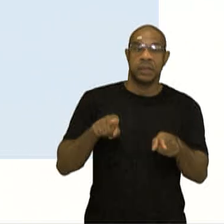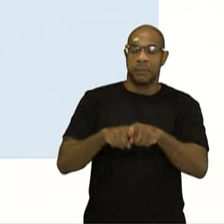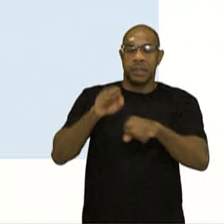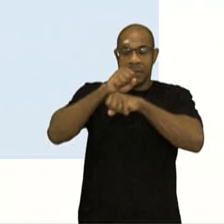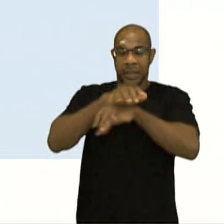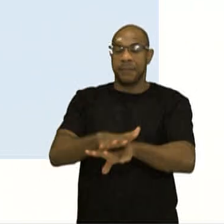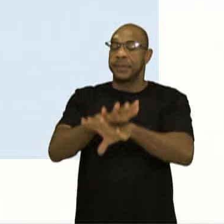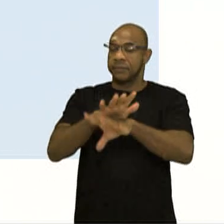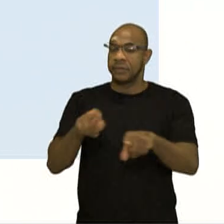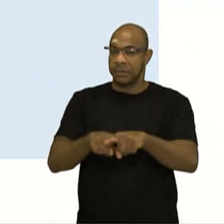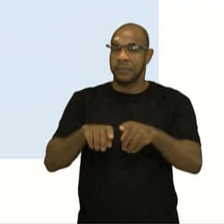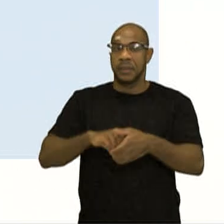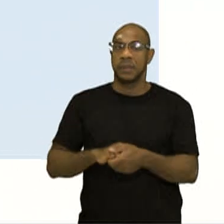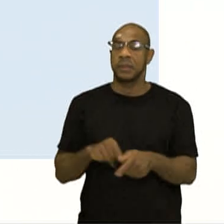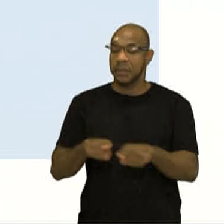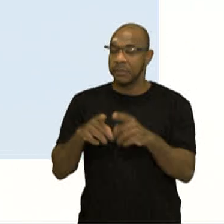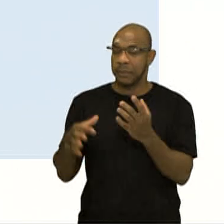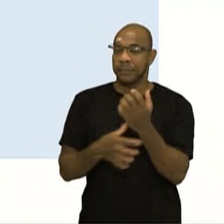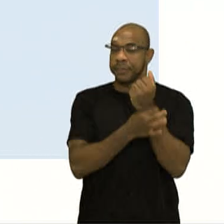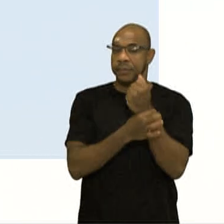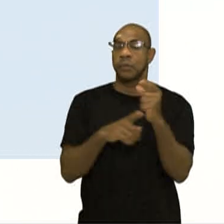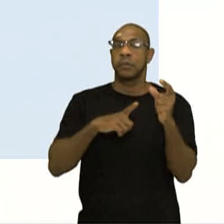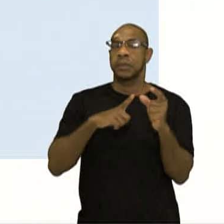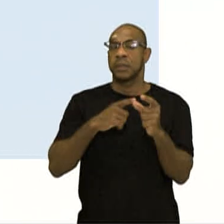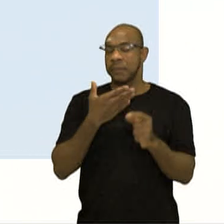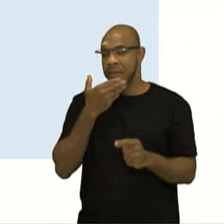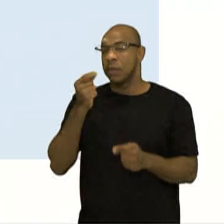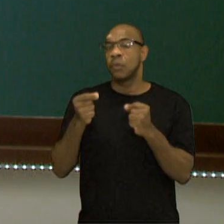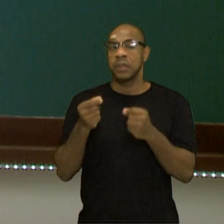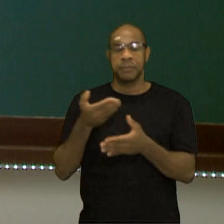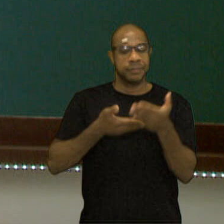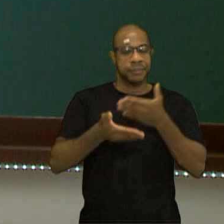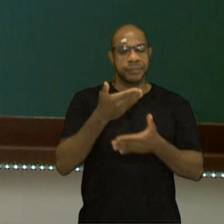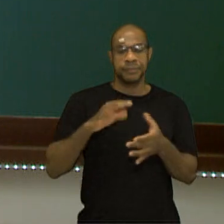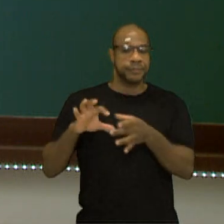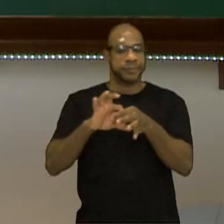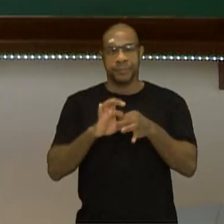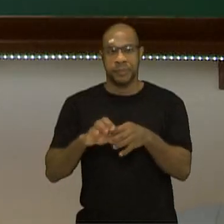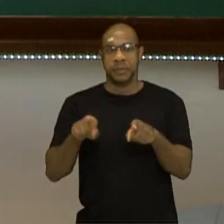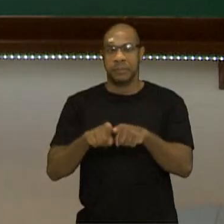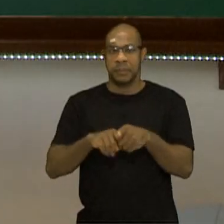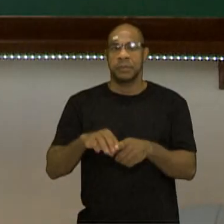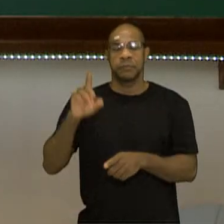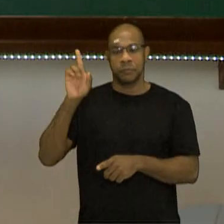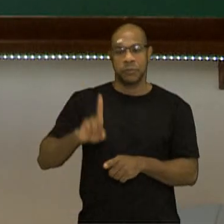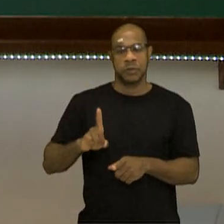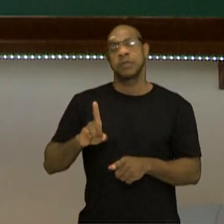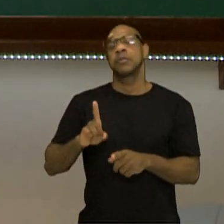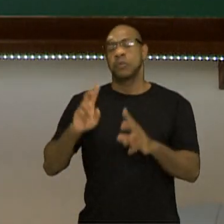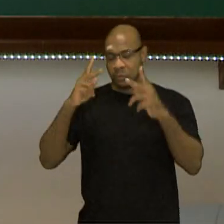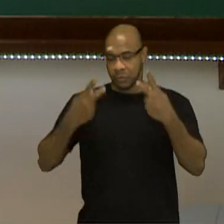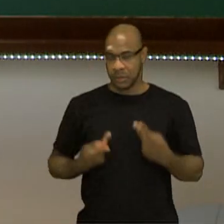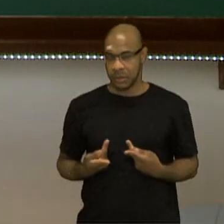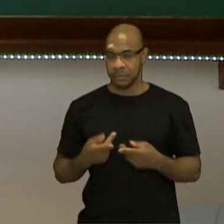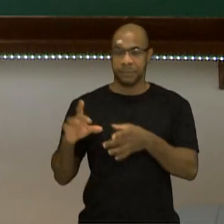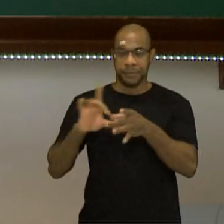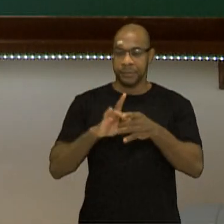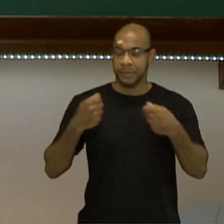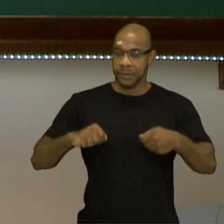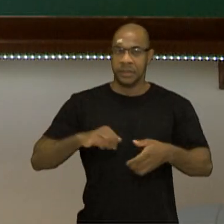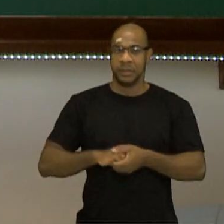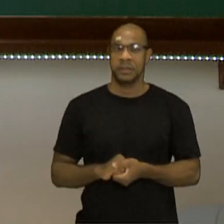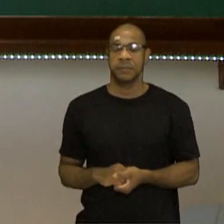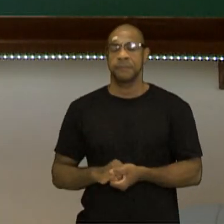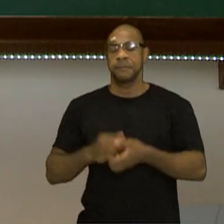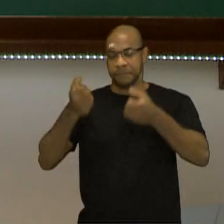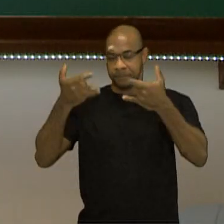também devem assegurar uma melhor sintonia com as agendas dos direitos humanos. Então é isso que ele diz